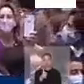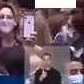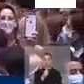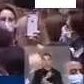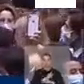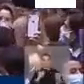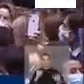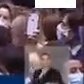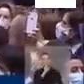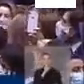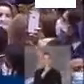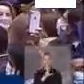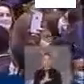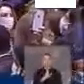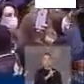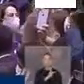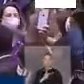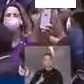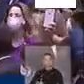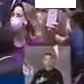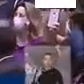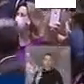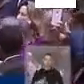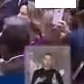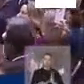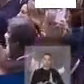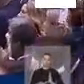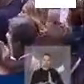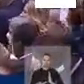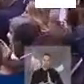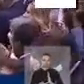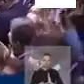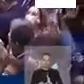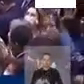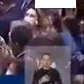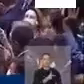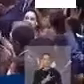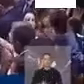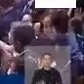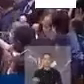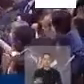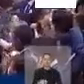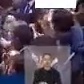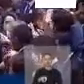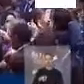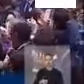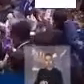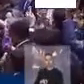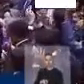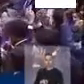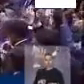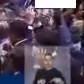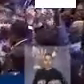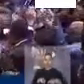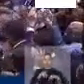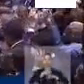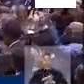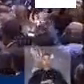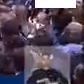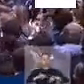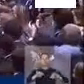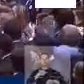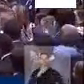declarado o resultado da presidência da Câmara dos Deputados, o novo presidente toma posse e ele que proclama